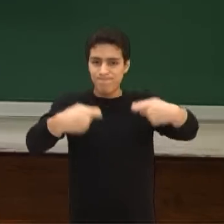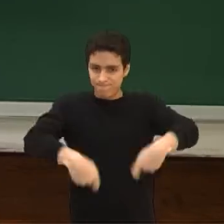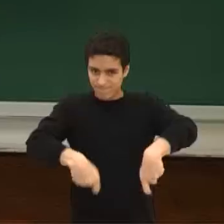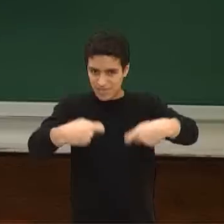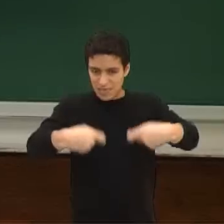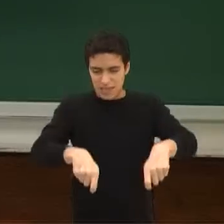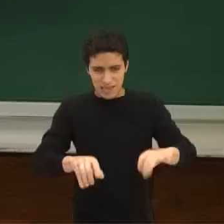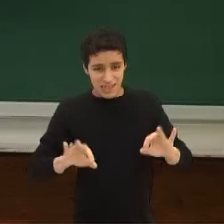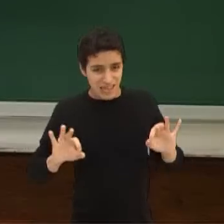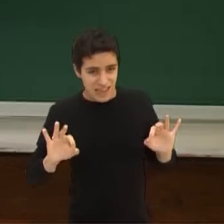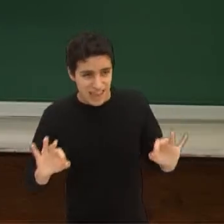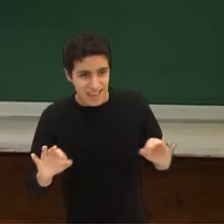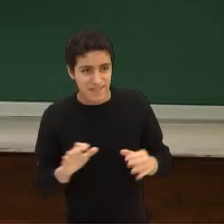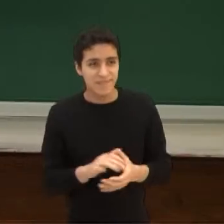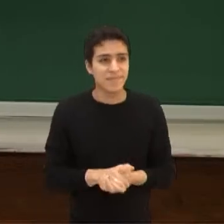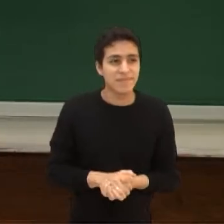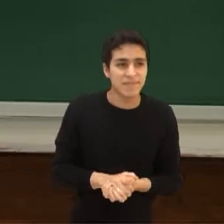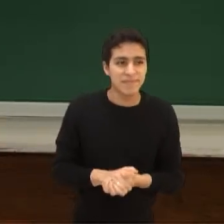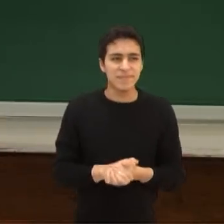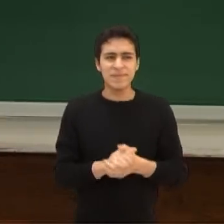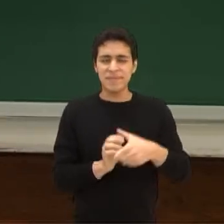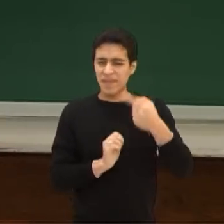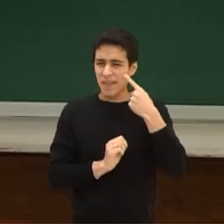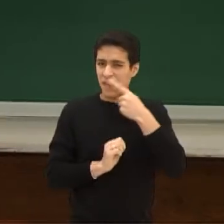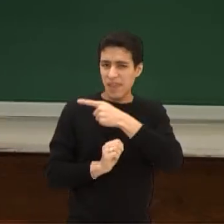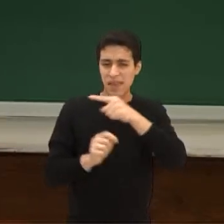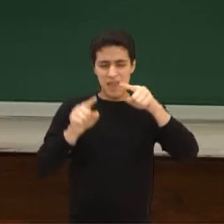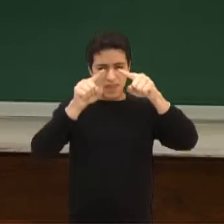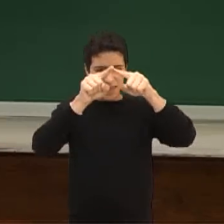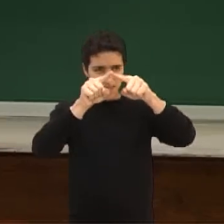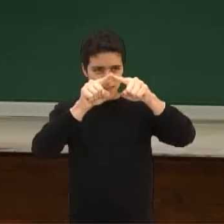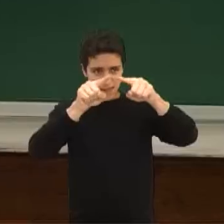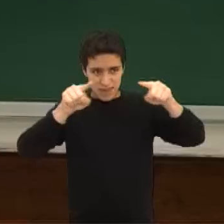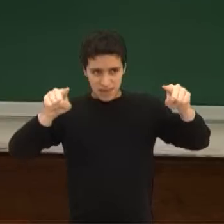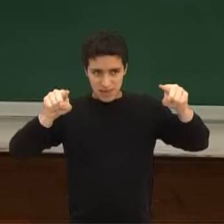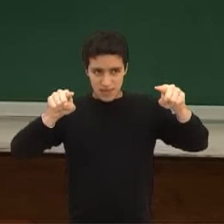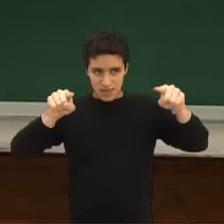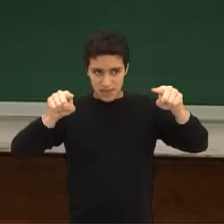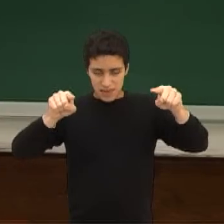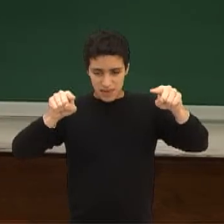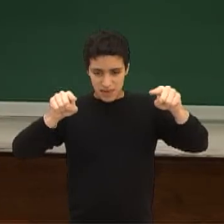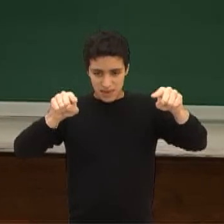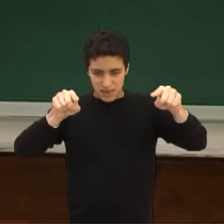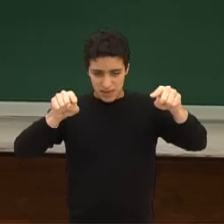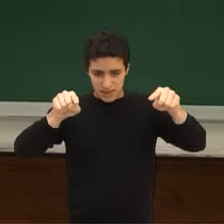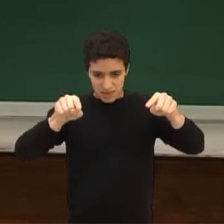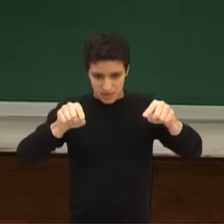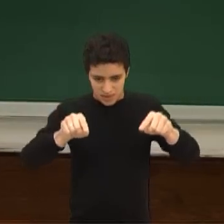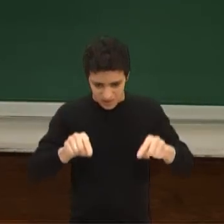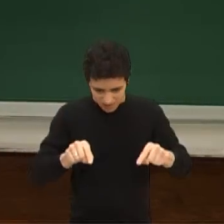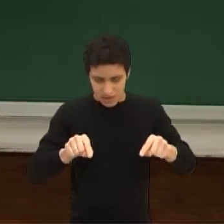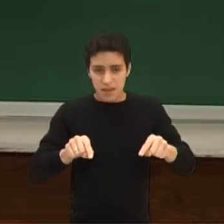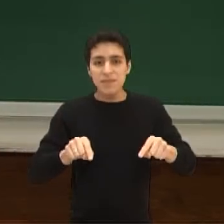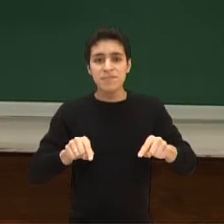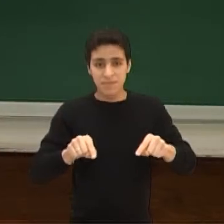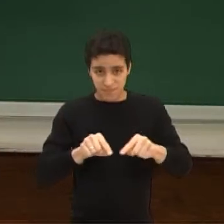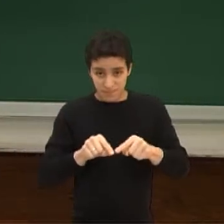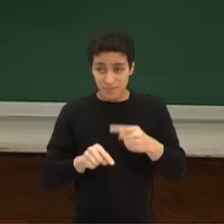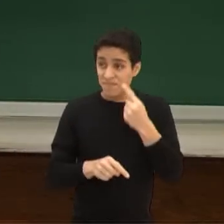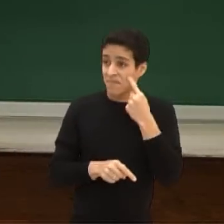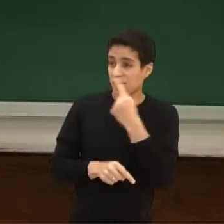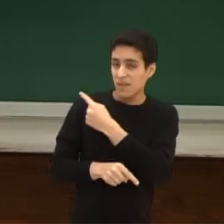cima, certinho? Então, olha aqui, ó, faces laterais formadas por retângulos, então são